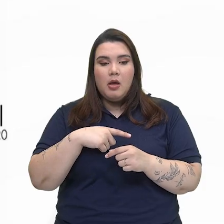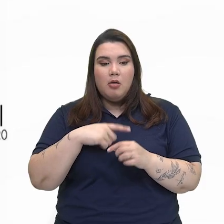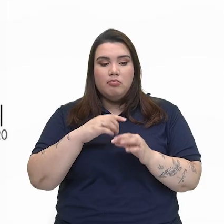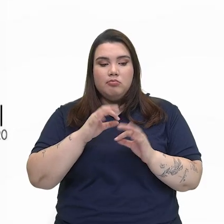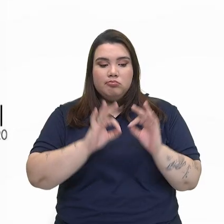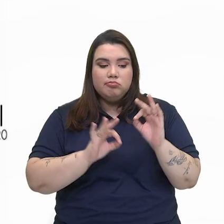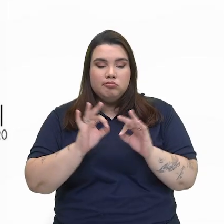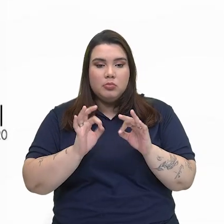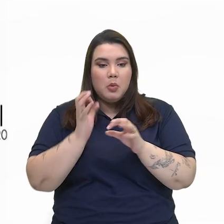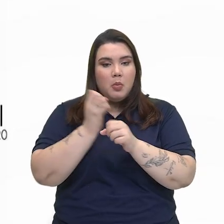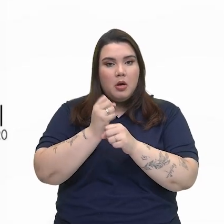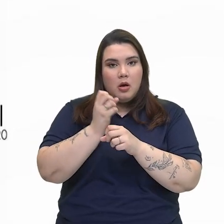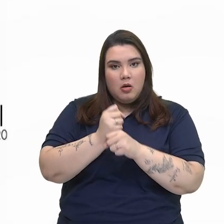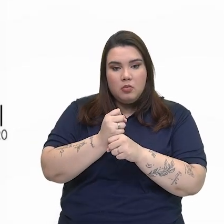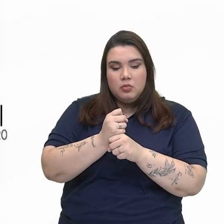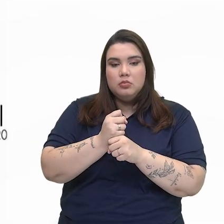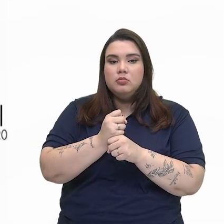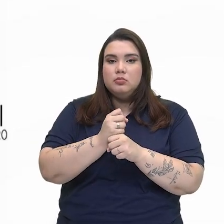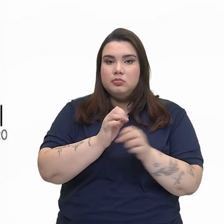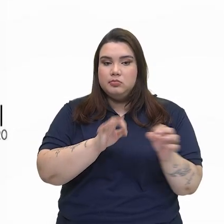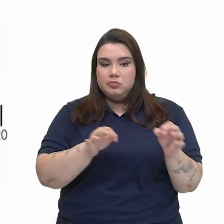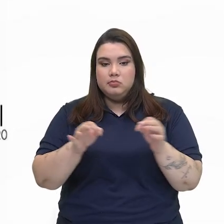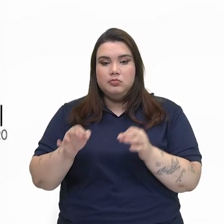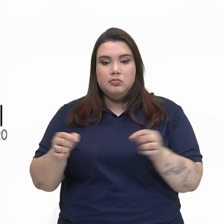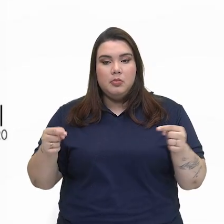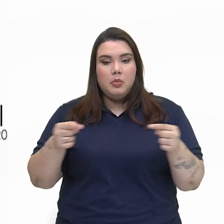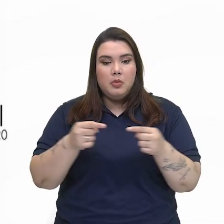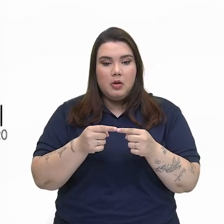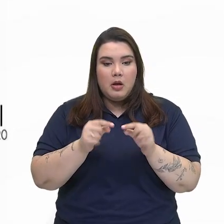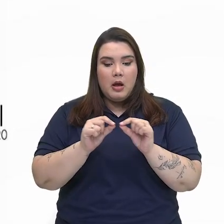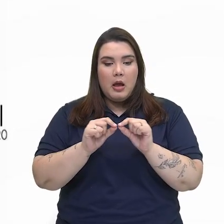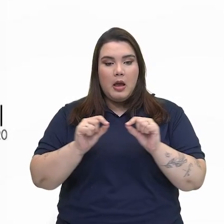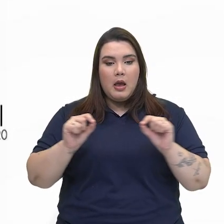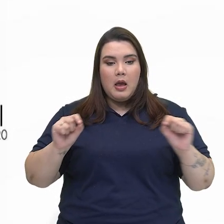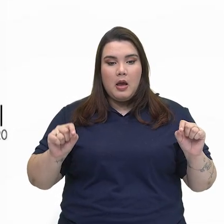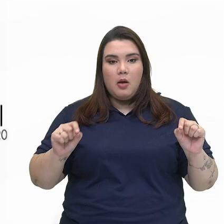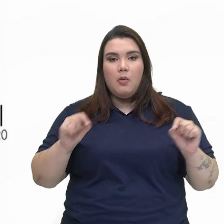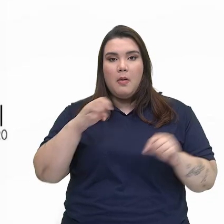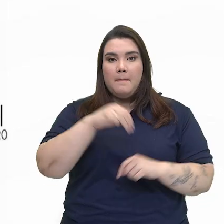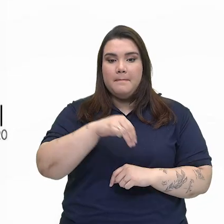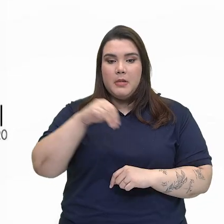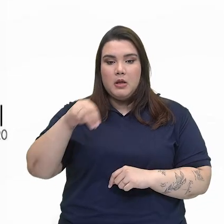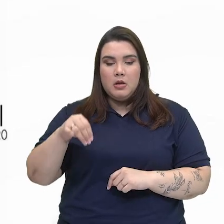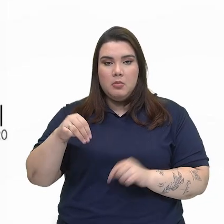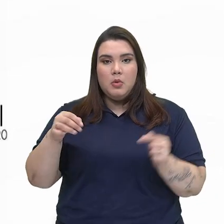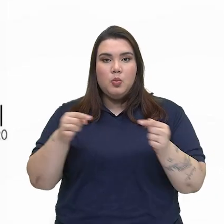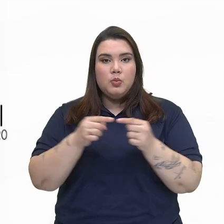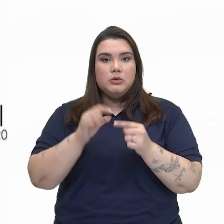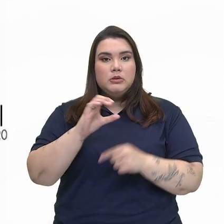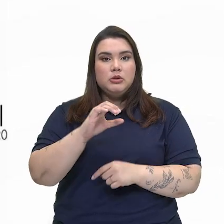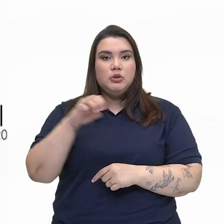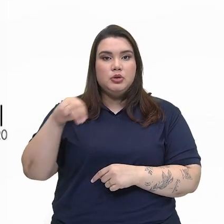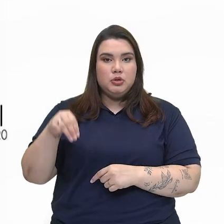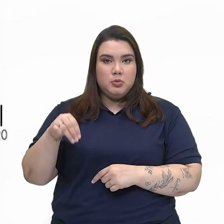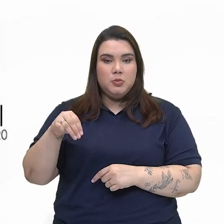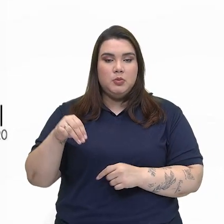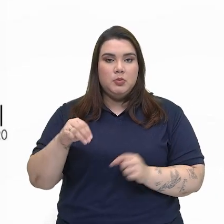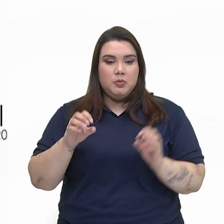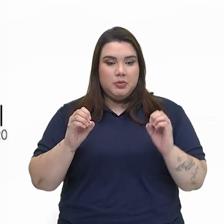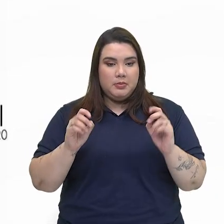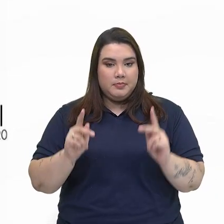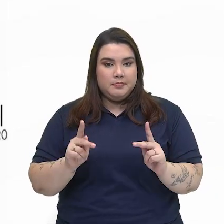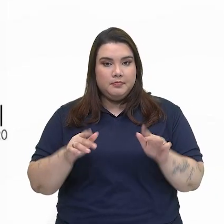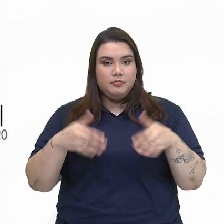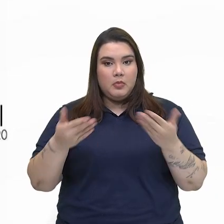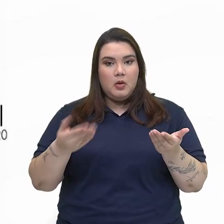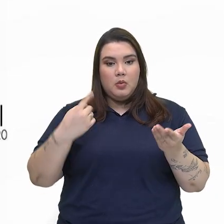tem realmente, que é o caso da régua aí graduada em milímetros, centímetros e milímetros, tá certo? Então, o que